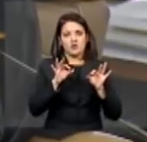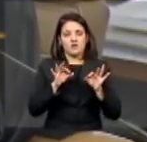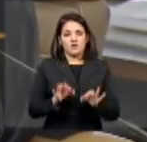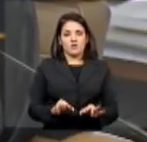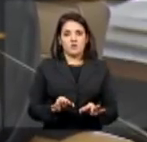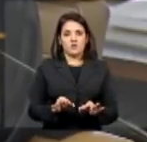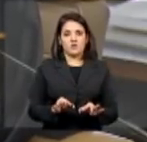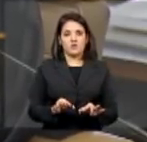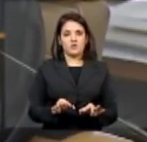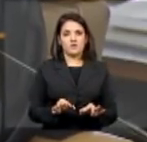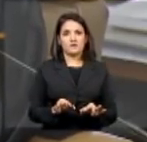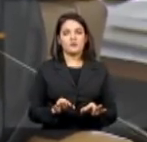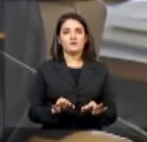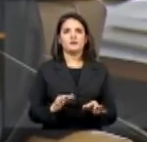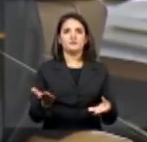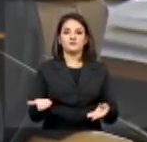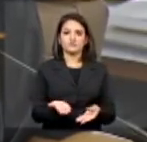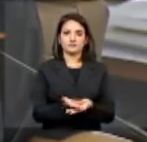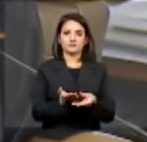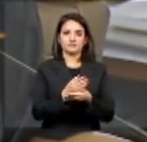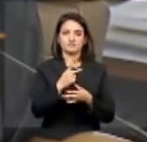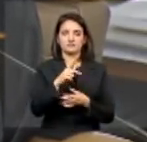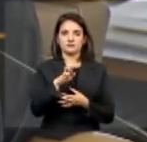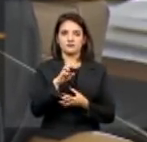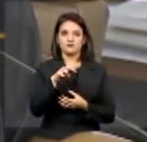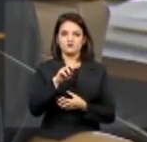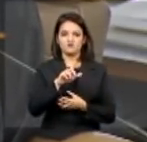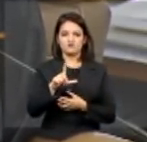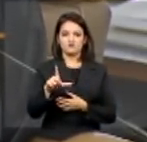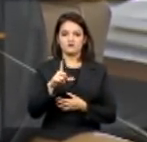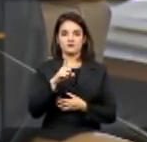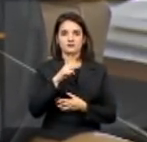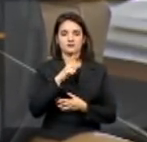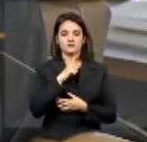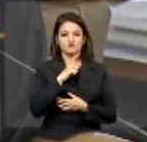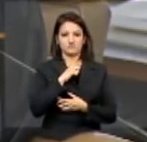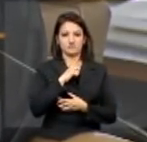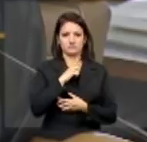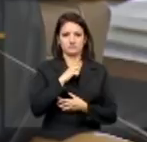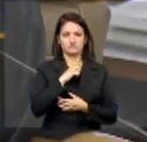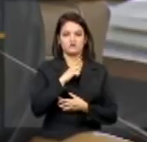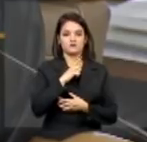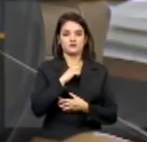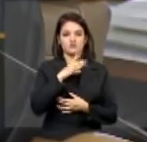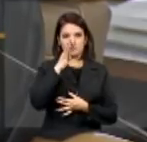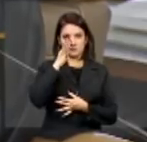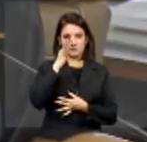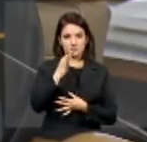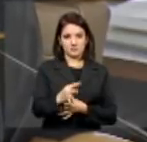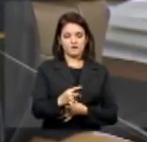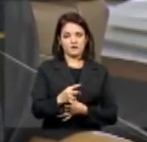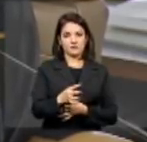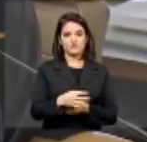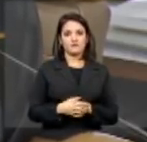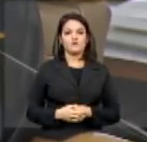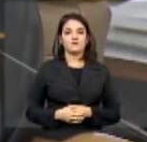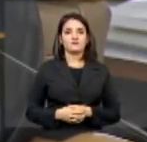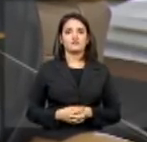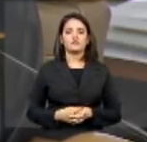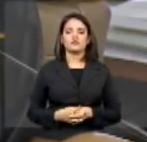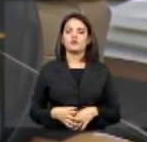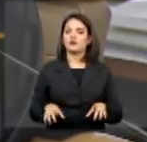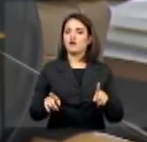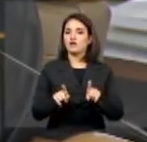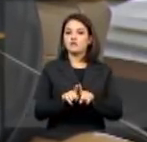demandas penais que veiculem pleitos de natureza condenatória também aqui não ser